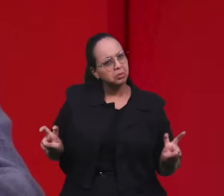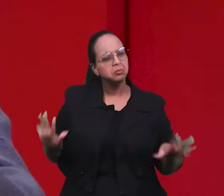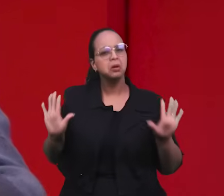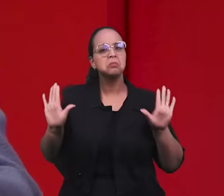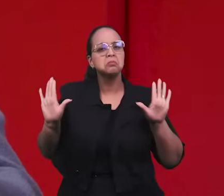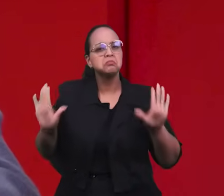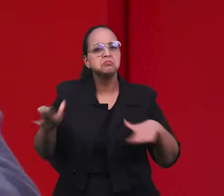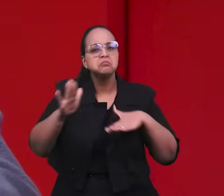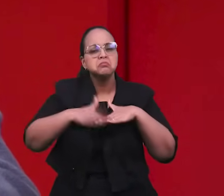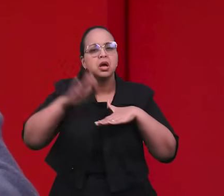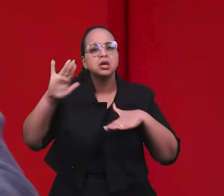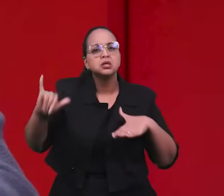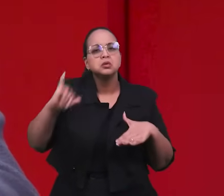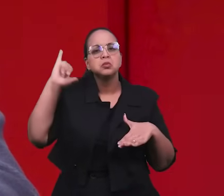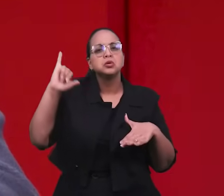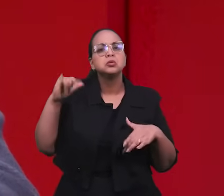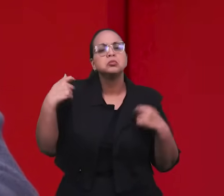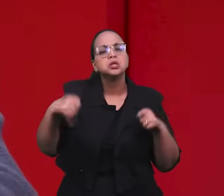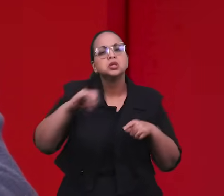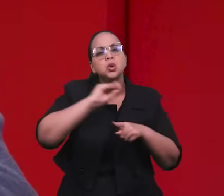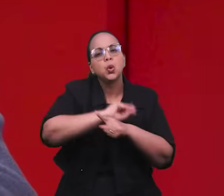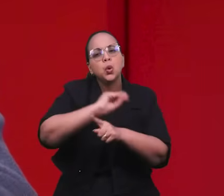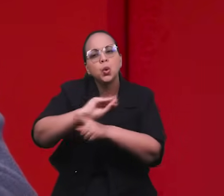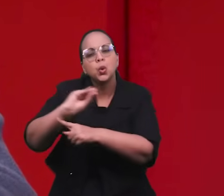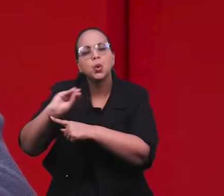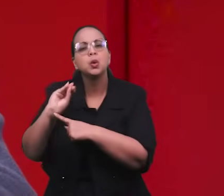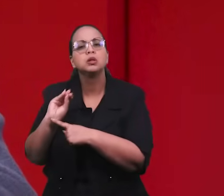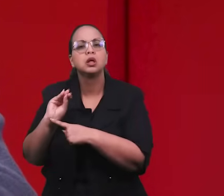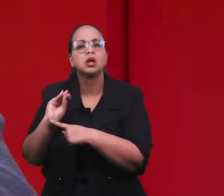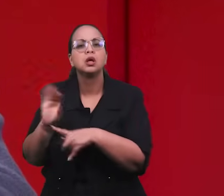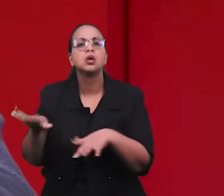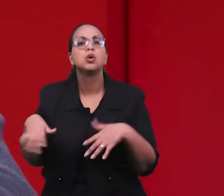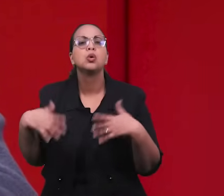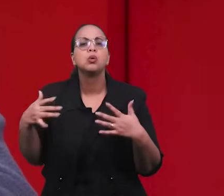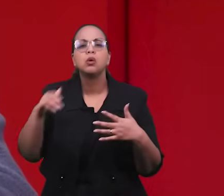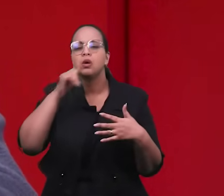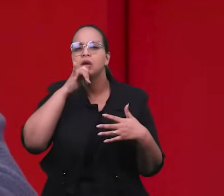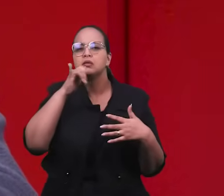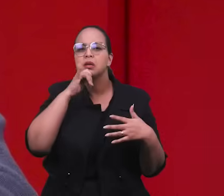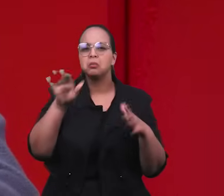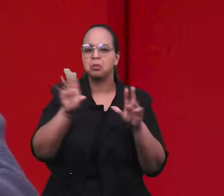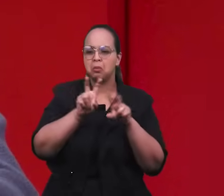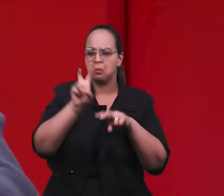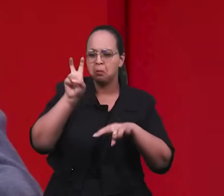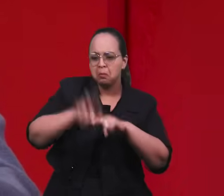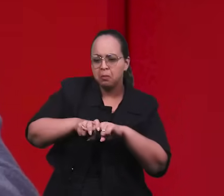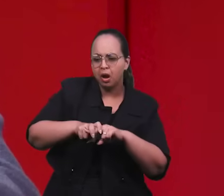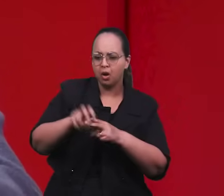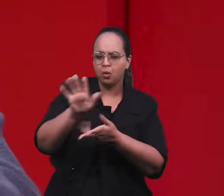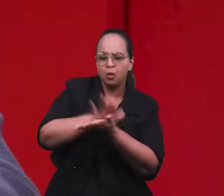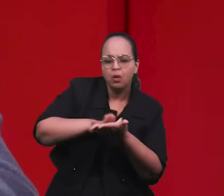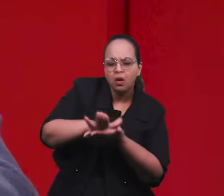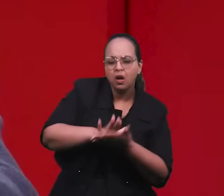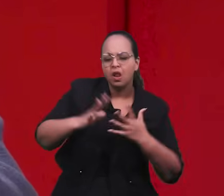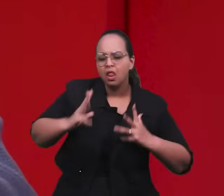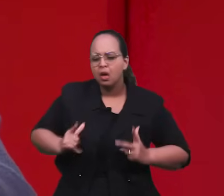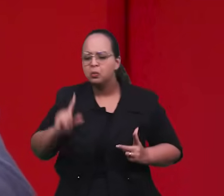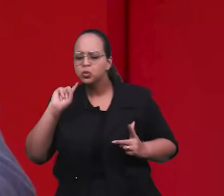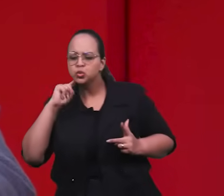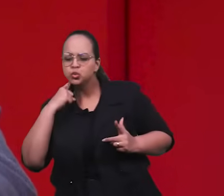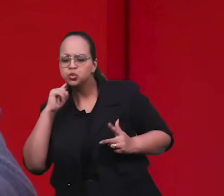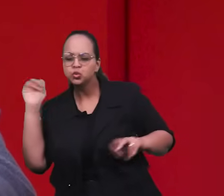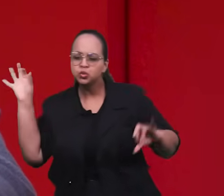forma geral, né, é o zelo por todas as situações, os bancos da igreja, como é que estão, né, a arrumação da igreja,